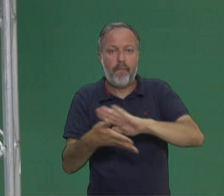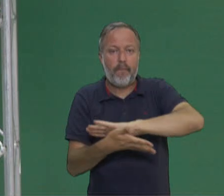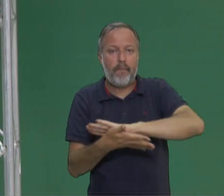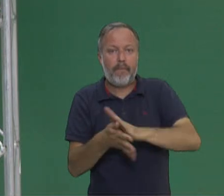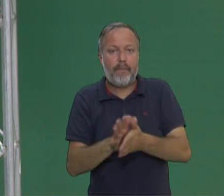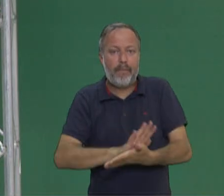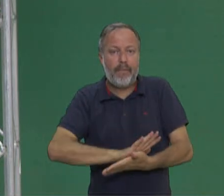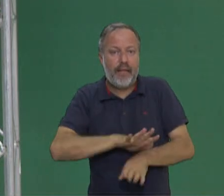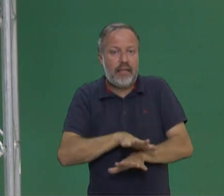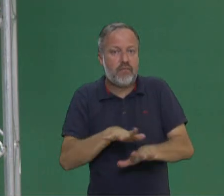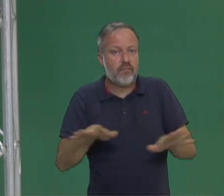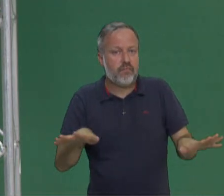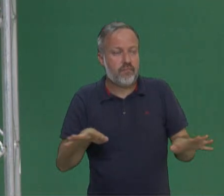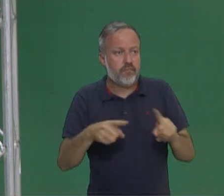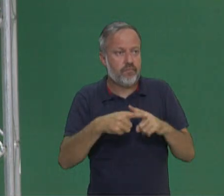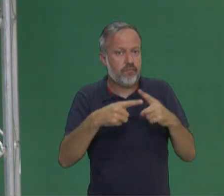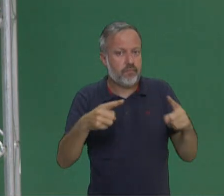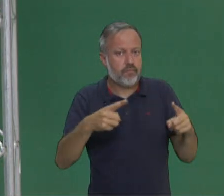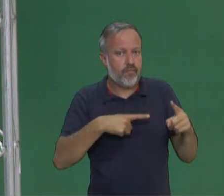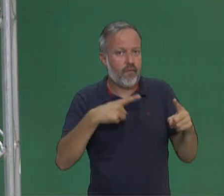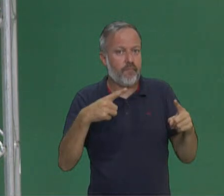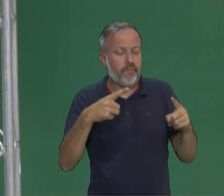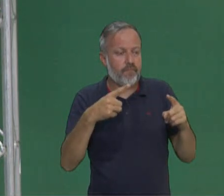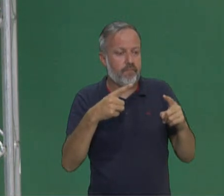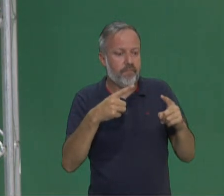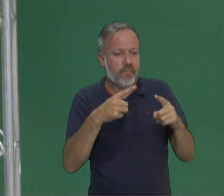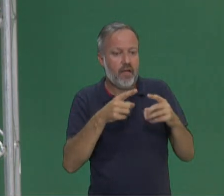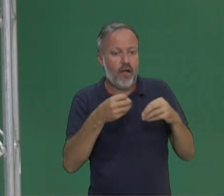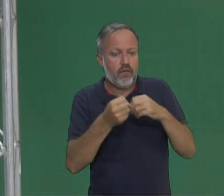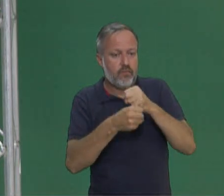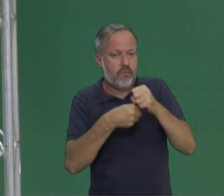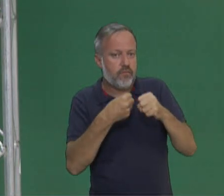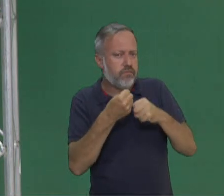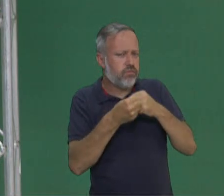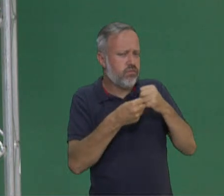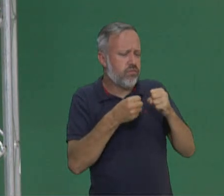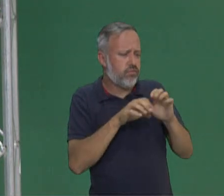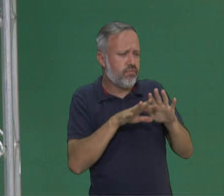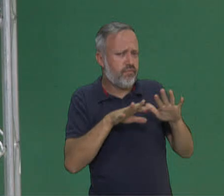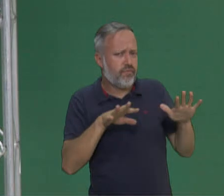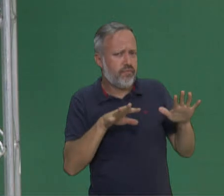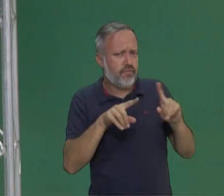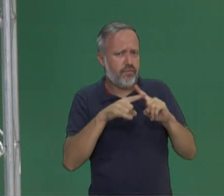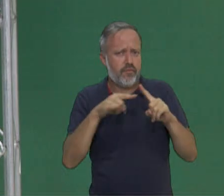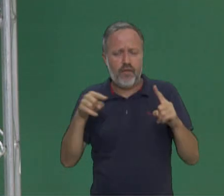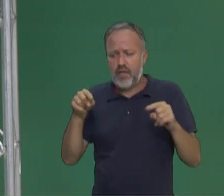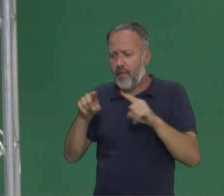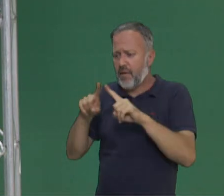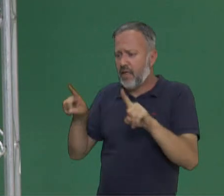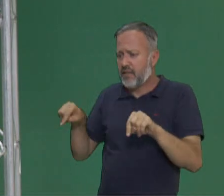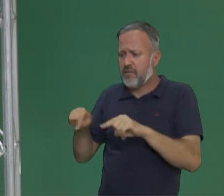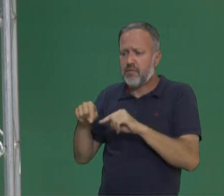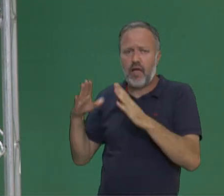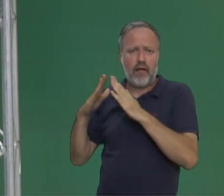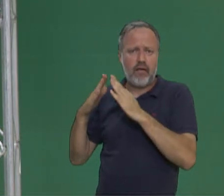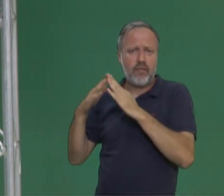muitos elementos artificiais, em até alguns filmes de super-herói o pessoal costuma criar na garagem de casa. Não é possível não,